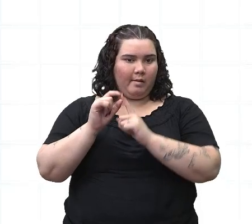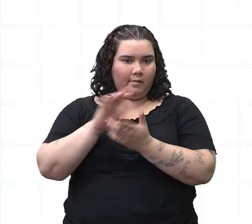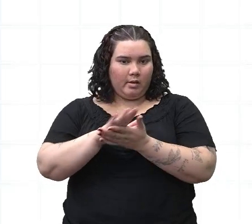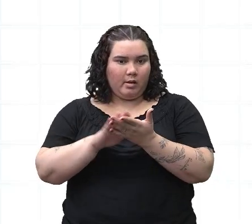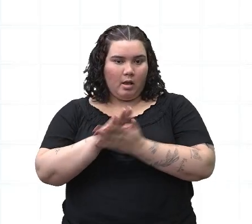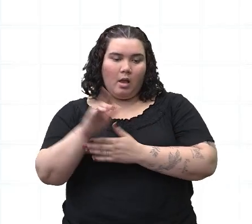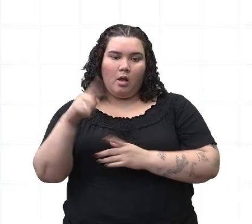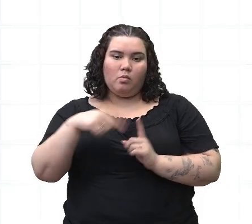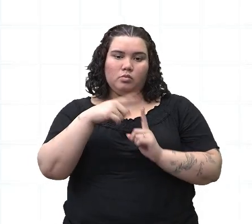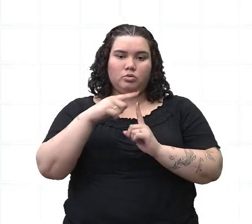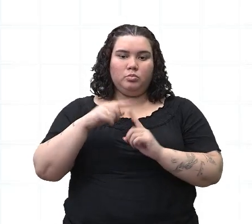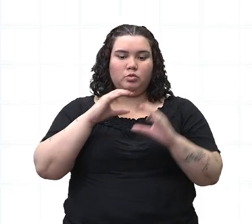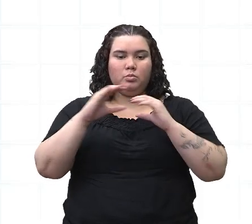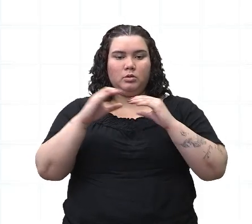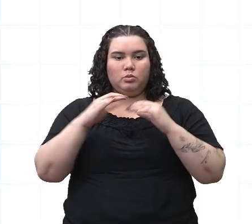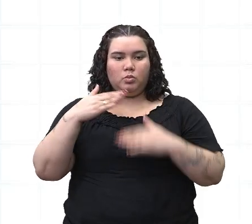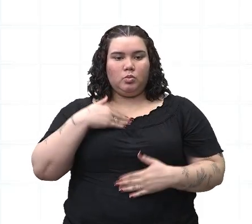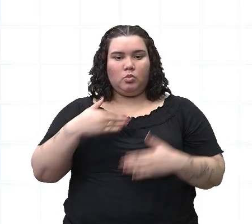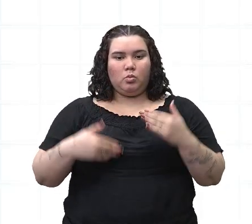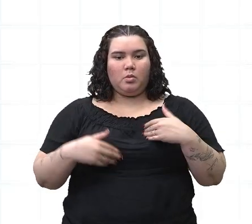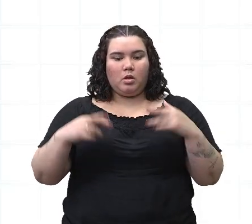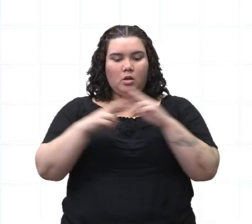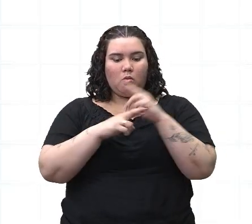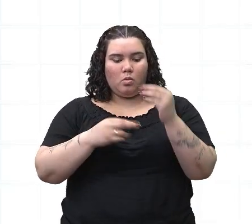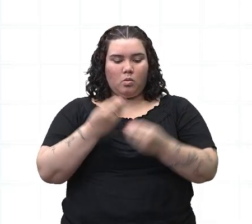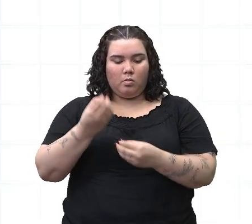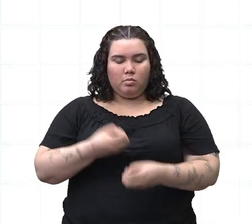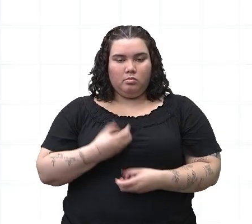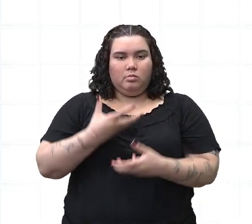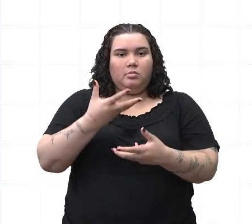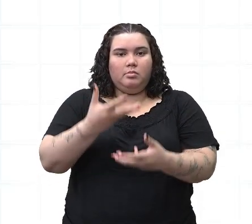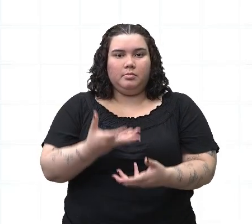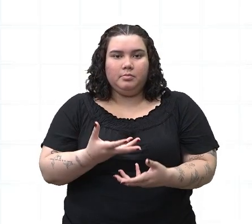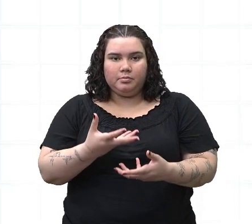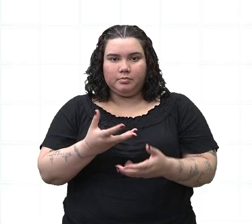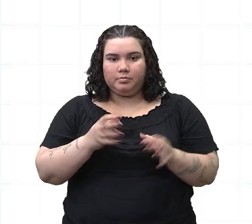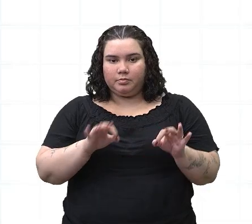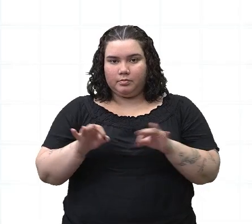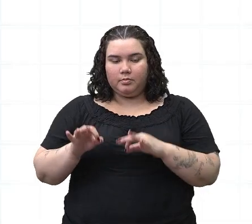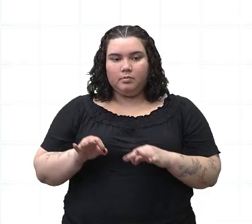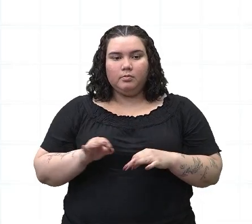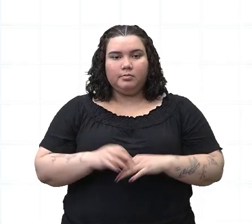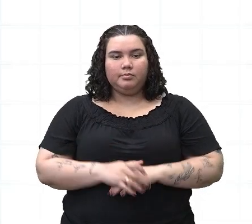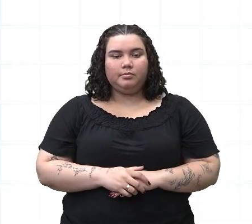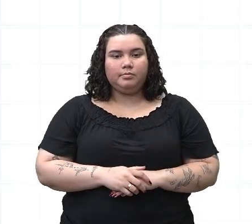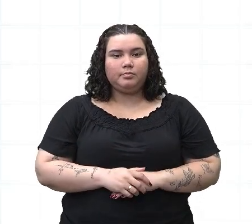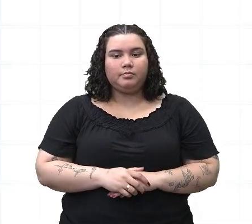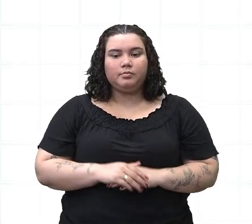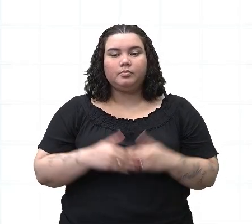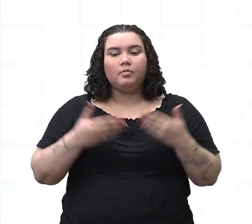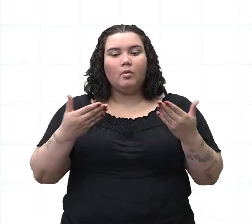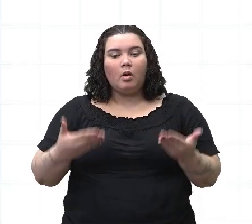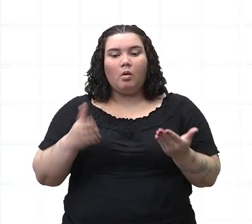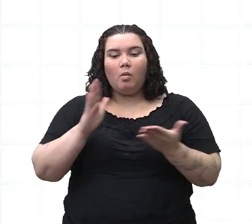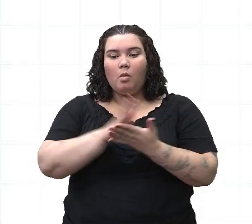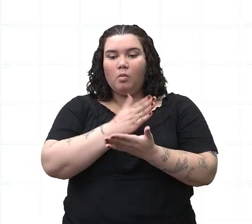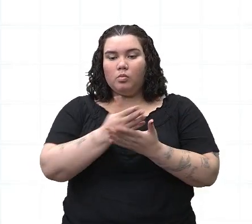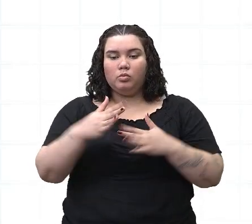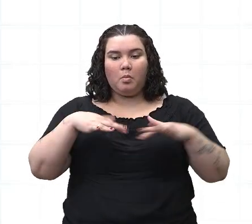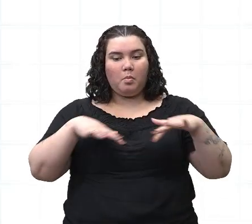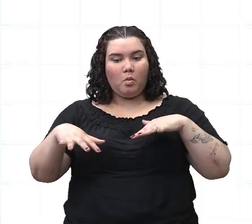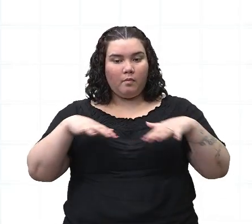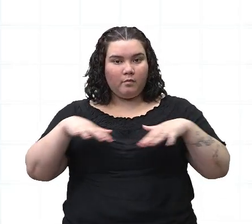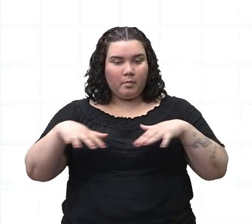nosso corpo relacionada à maneira como ele se expressa. Então, alguns movimentos,